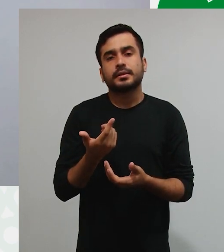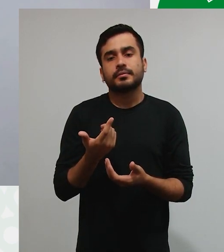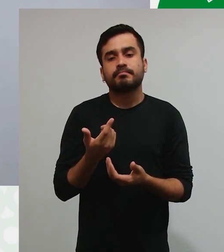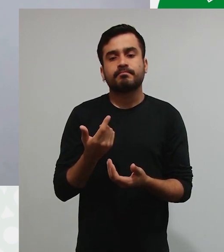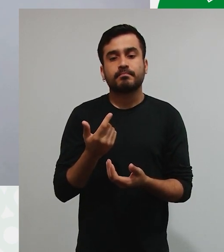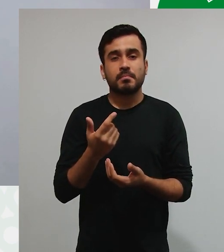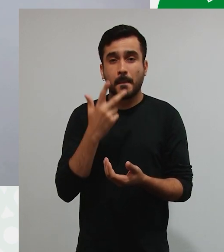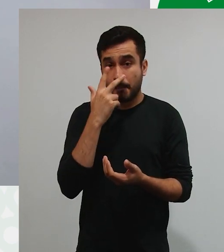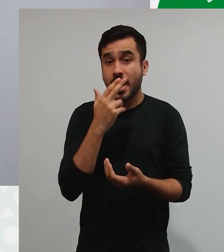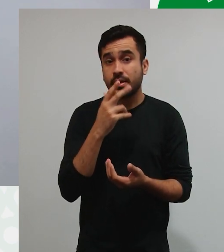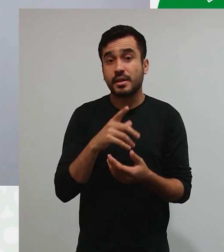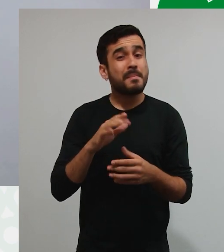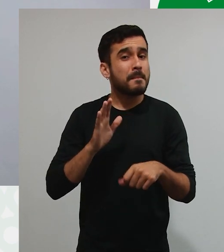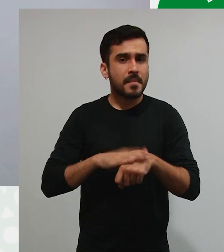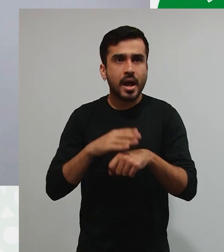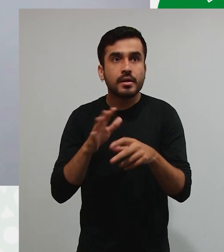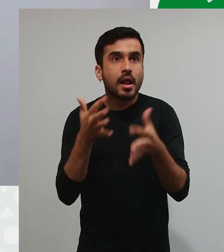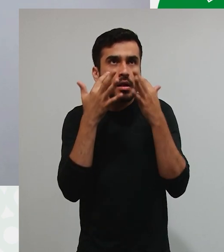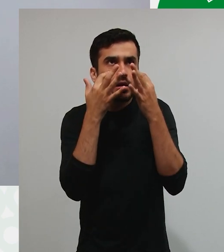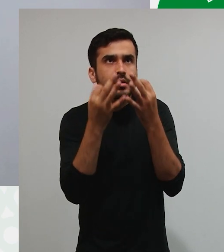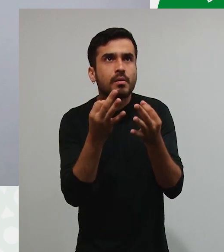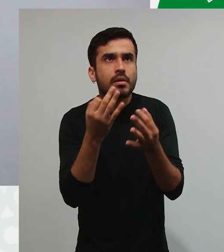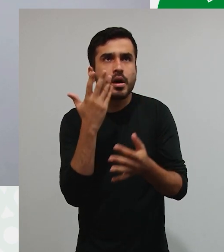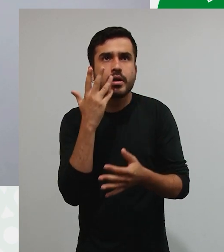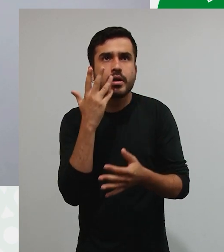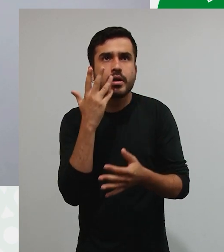coisas novas, fazendo uma aula bem